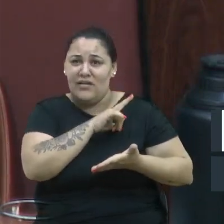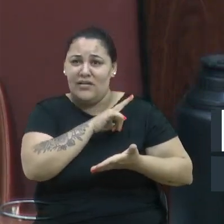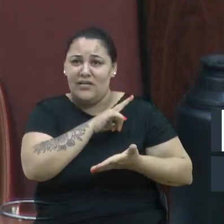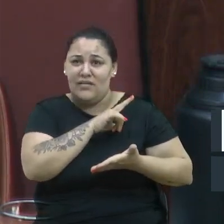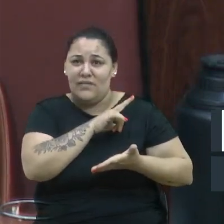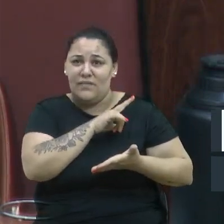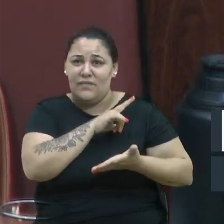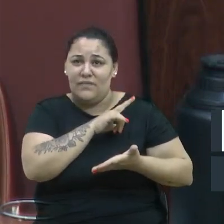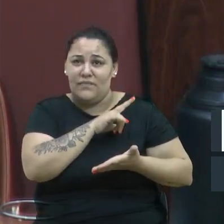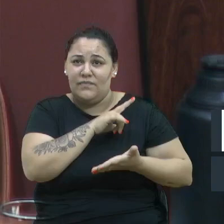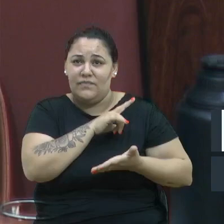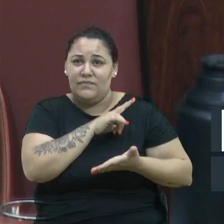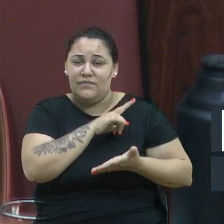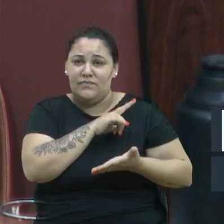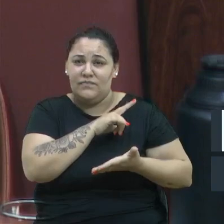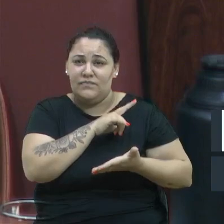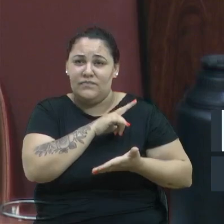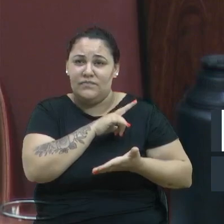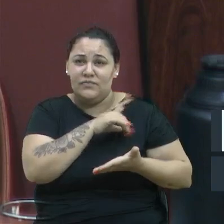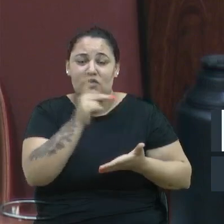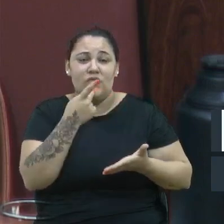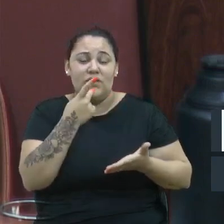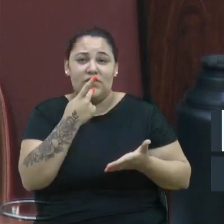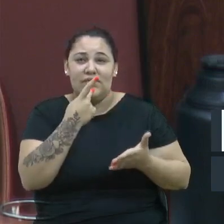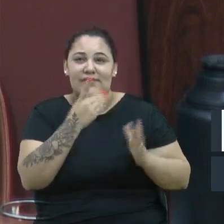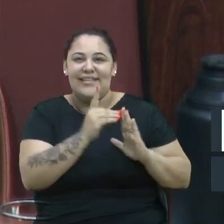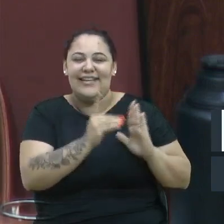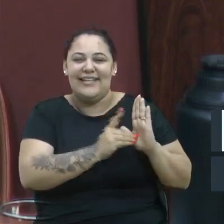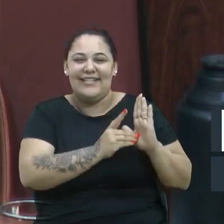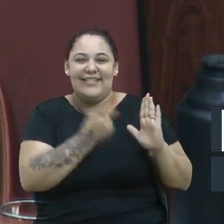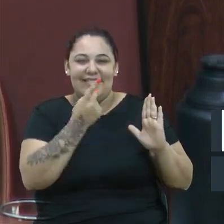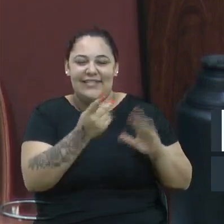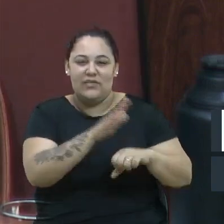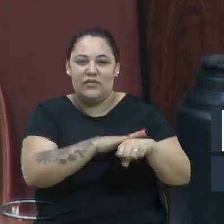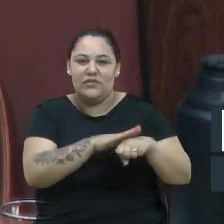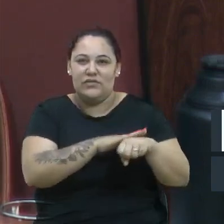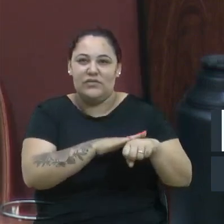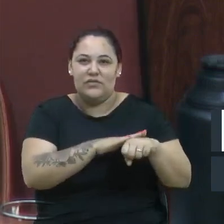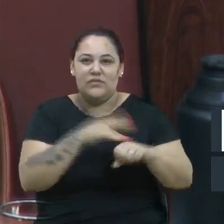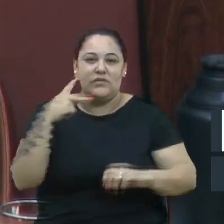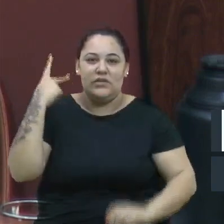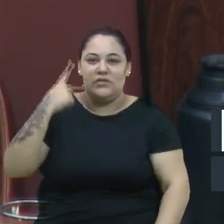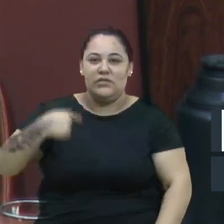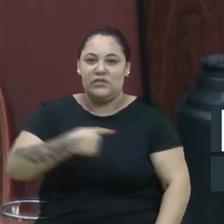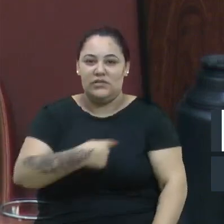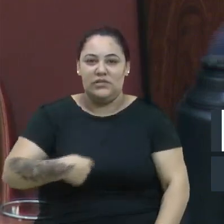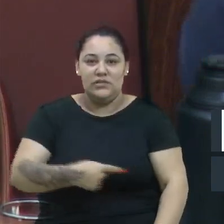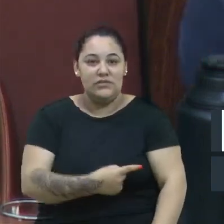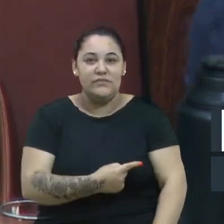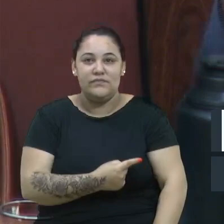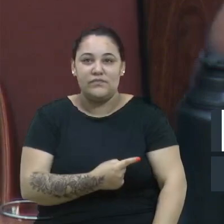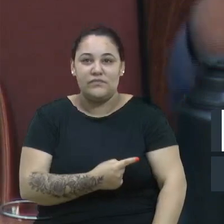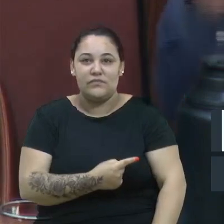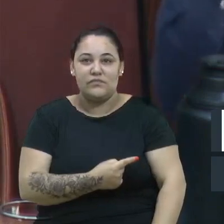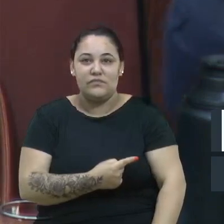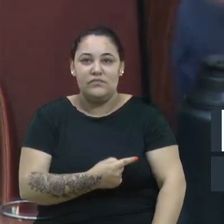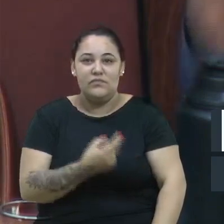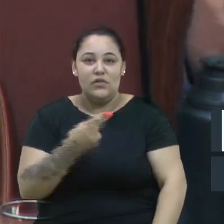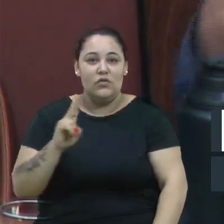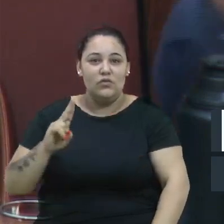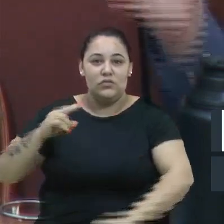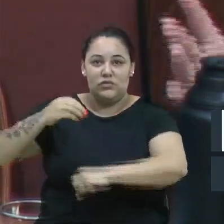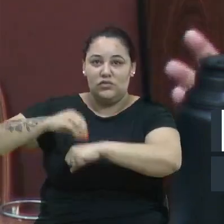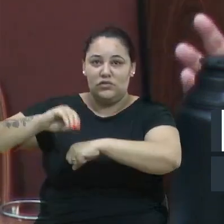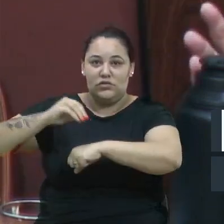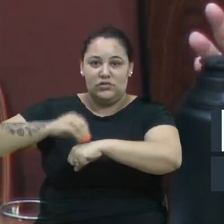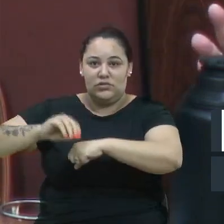talvez estou anunciando aqui, estou decretando, falando com o colega vereador Zanquim, que ou indicação, nós